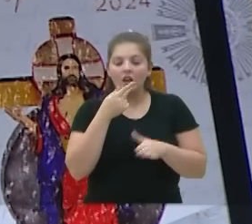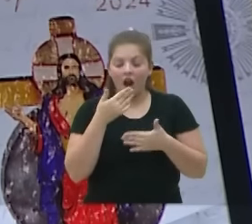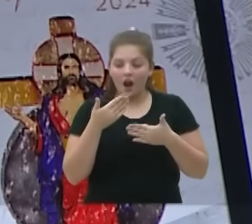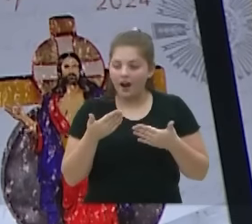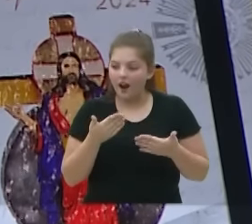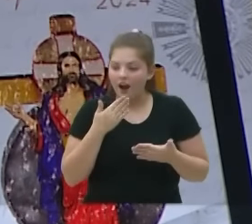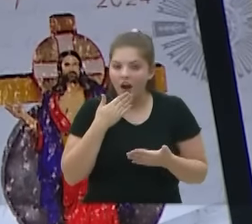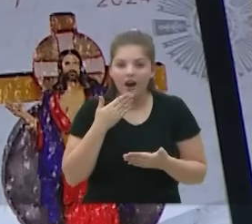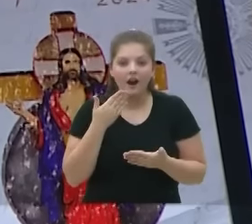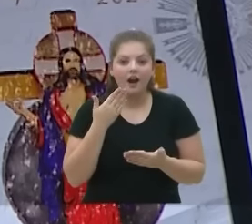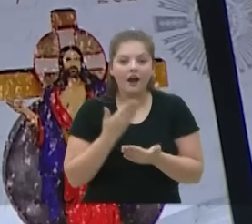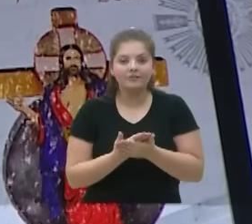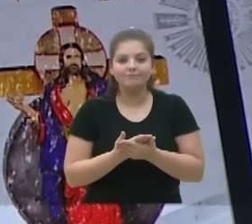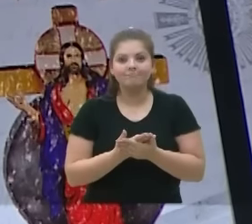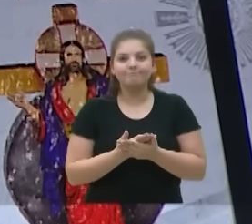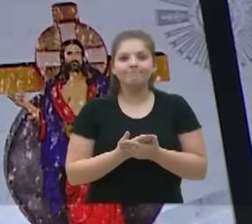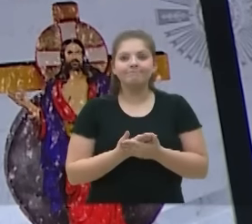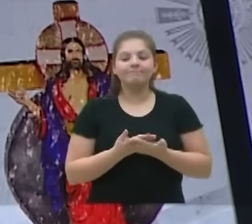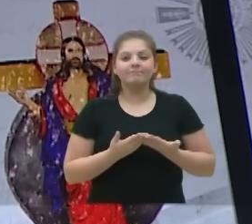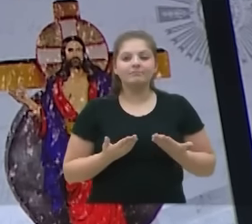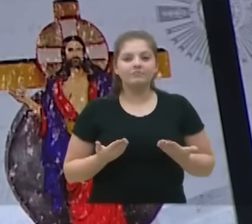Japão, no Japão.